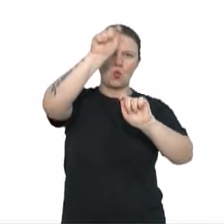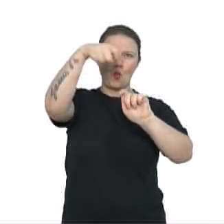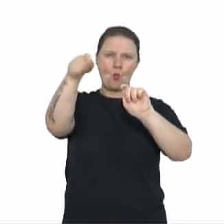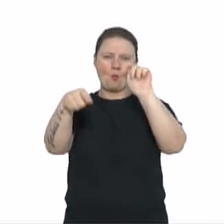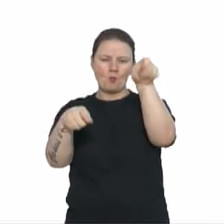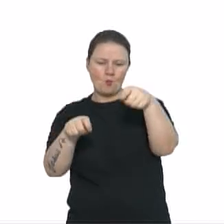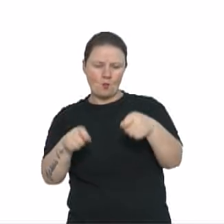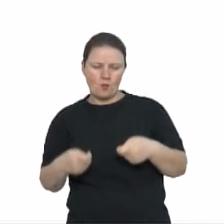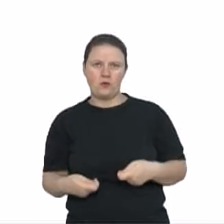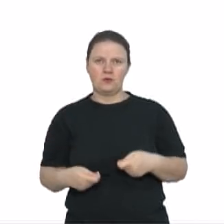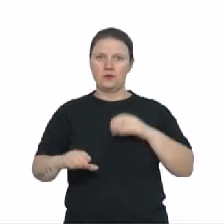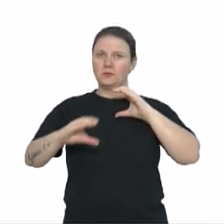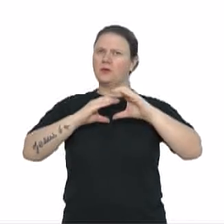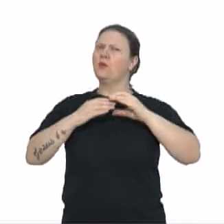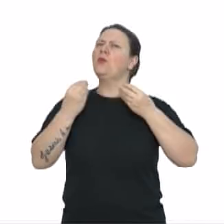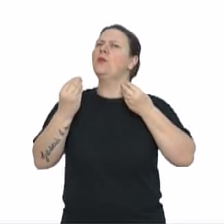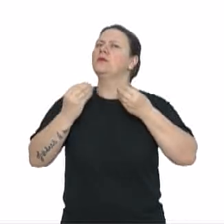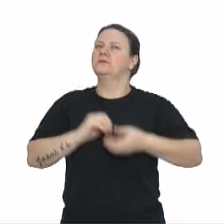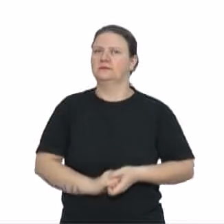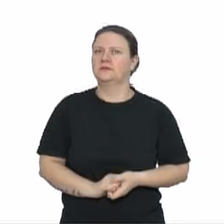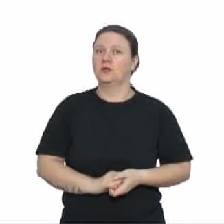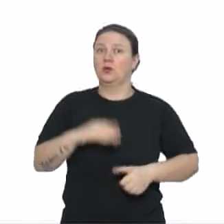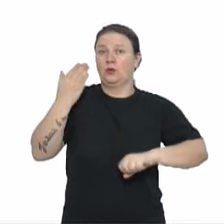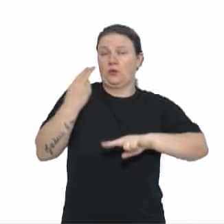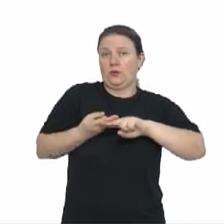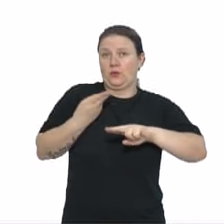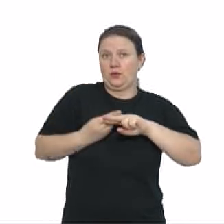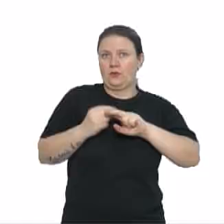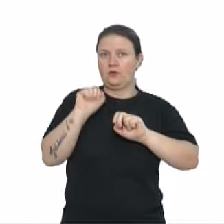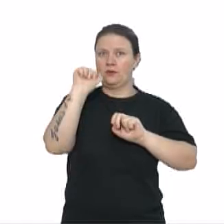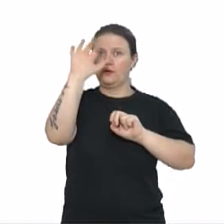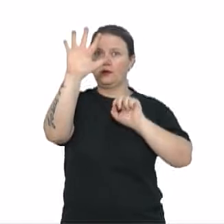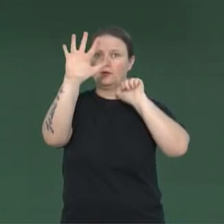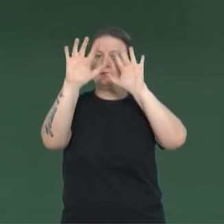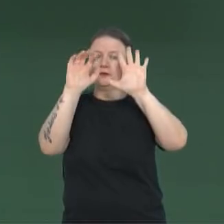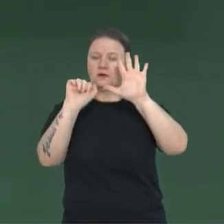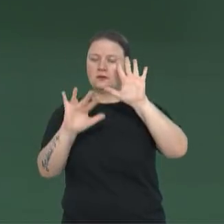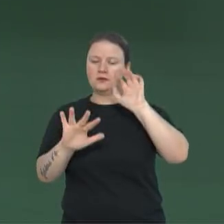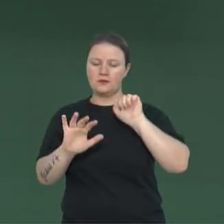coisa? Use a mímica, lembra lá?